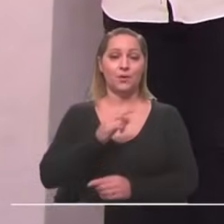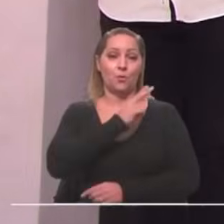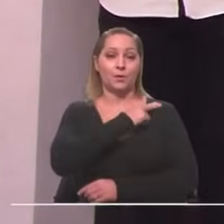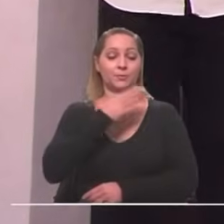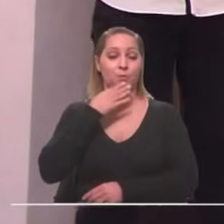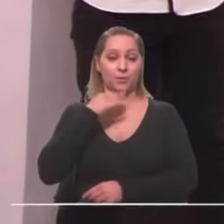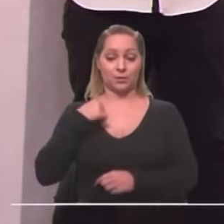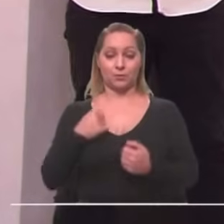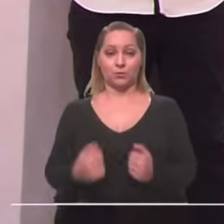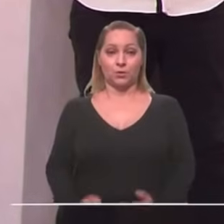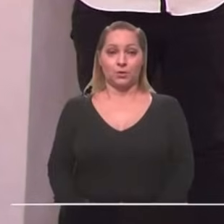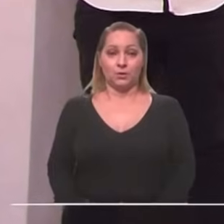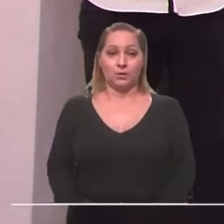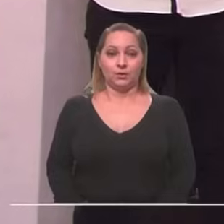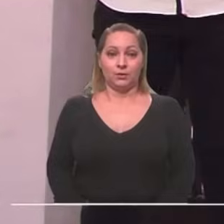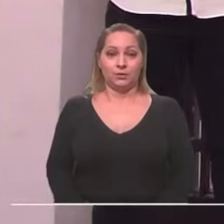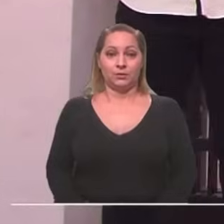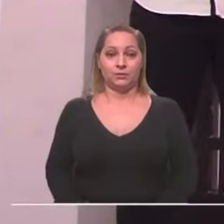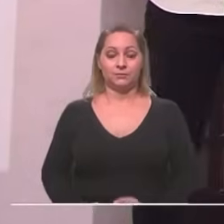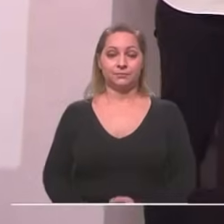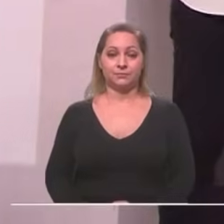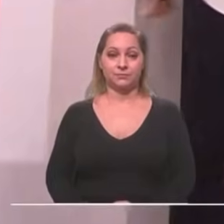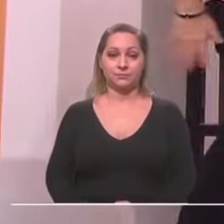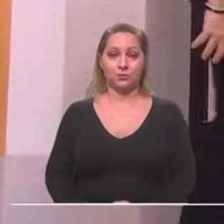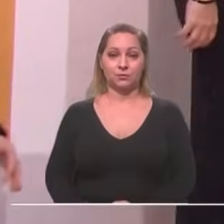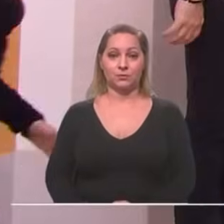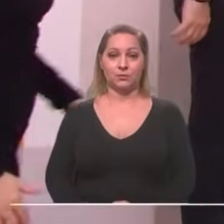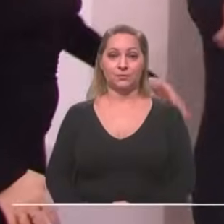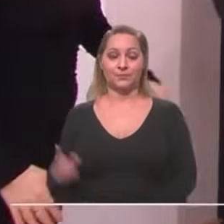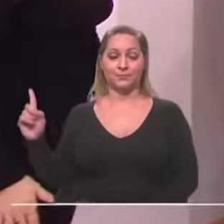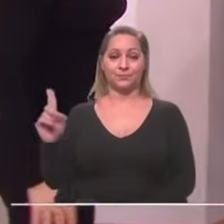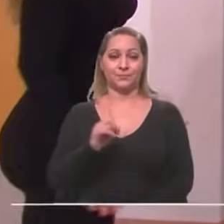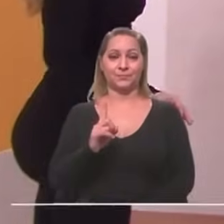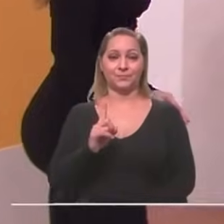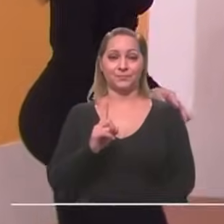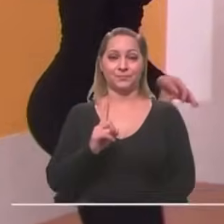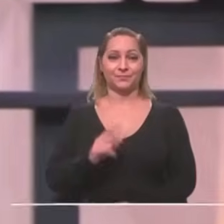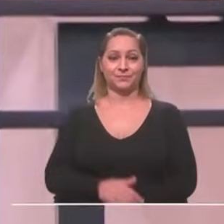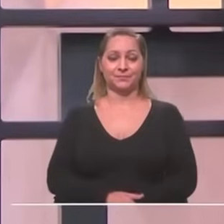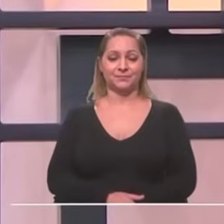vontade. Não, coitadinho, já está. Já foi. Ai, olá.